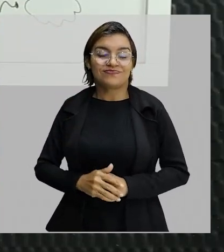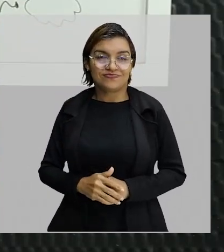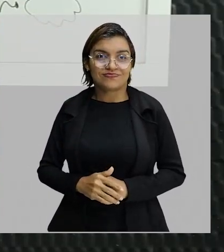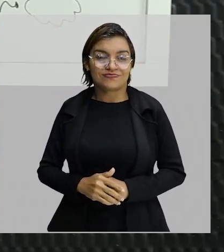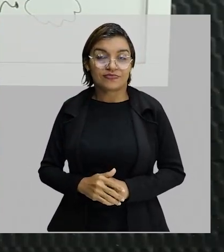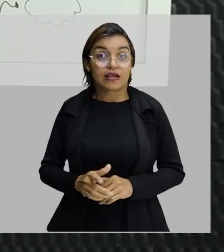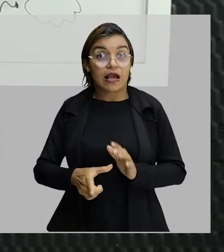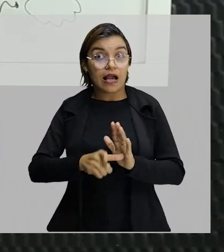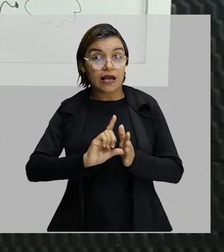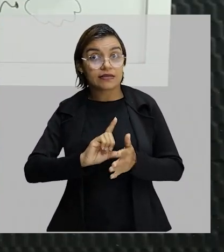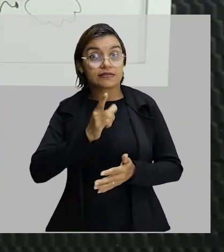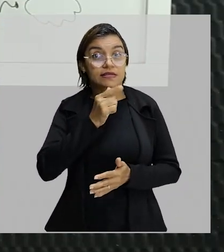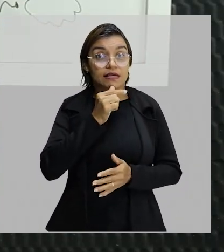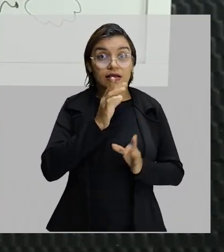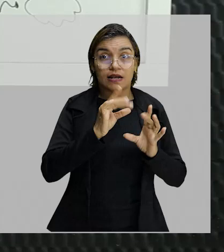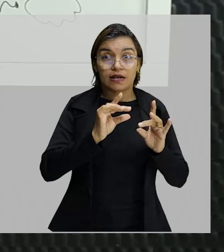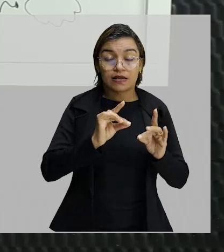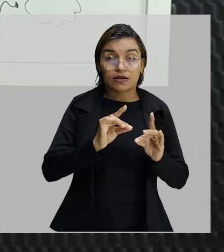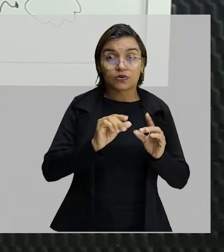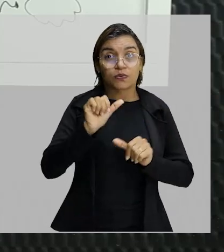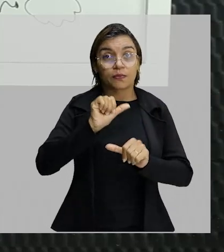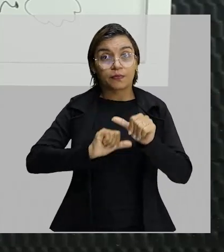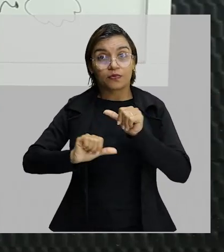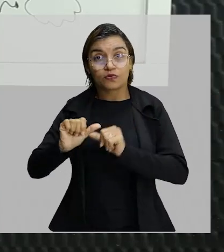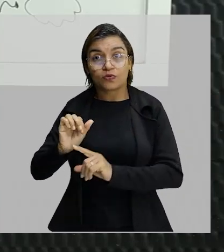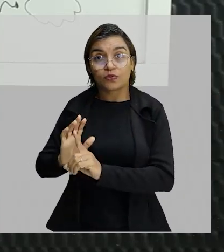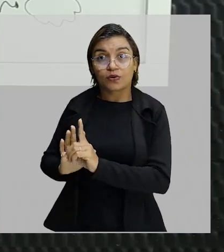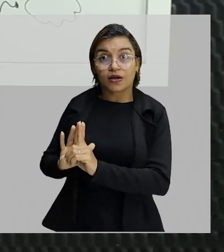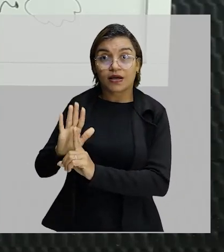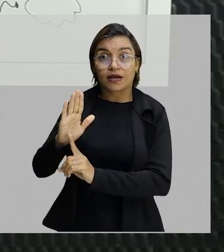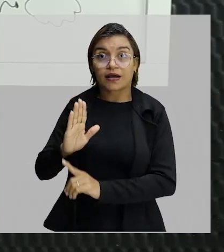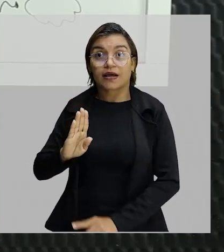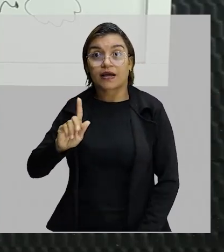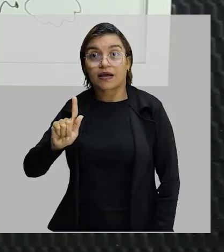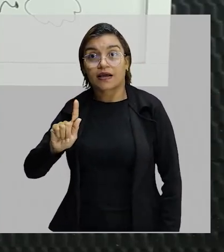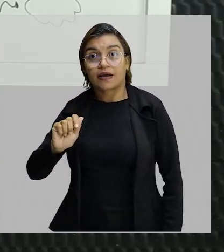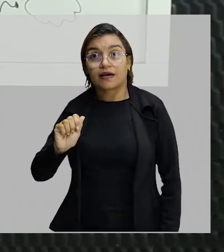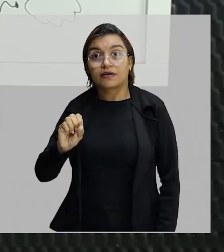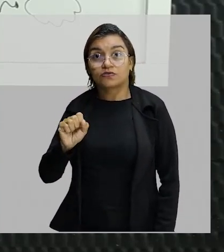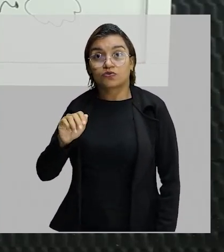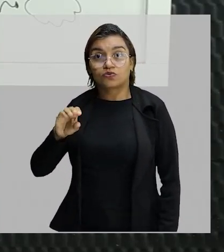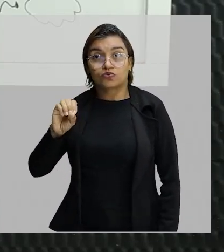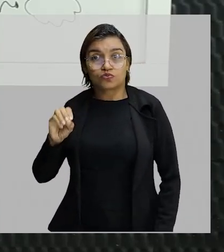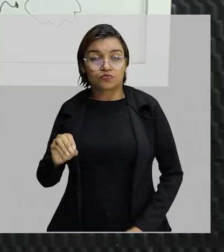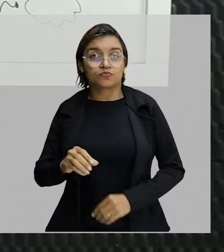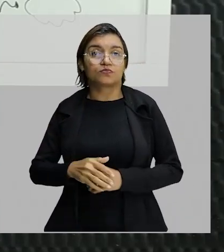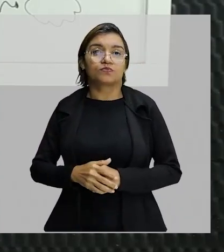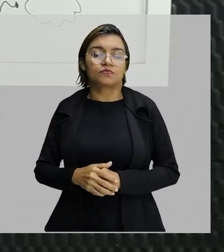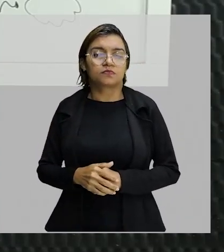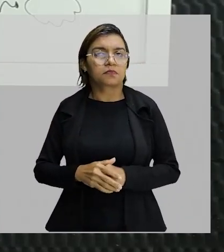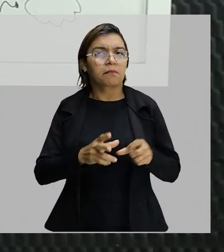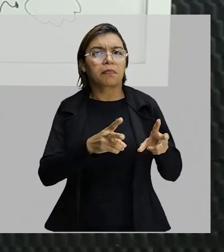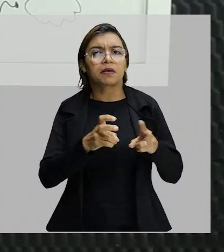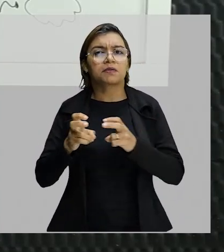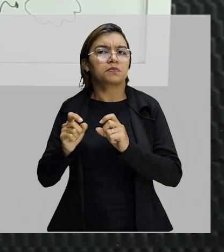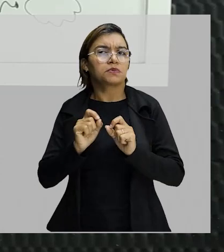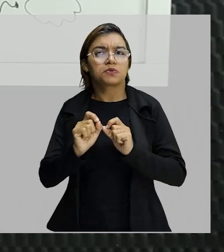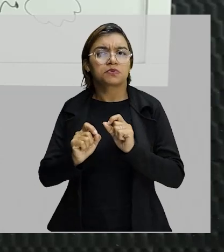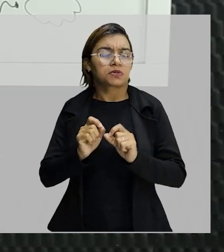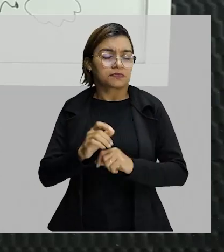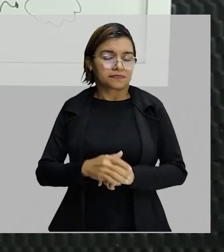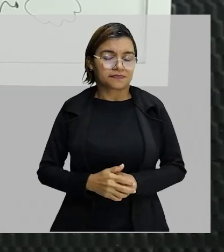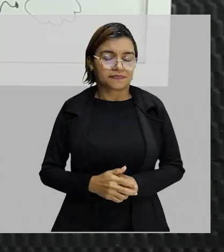líquido, foi para o estado gasoso, ou para o estado de vapor. Certo? O que nós vamos perceber aqui vai